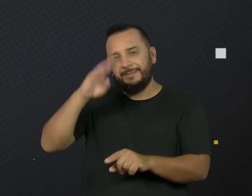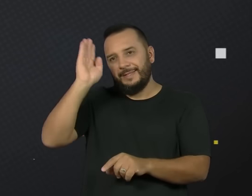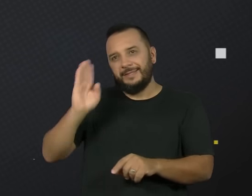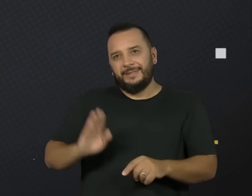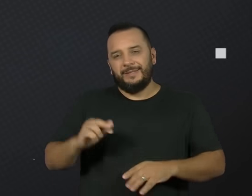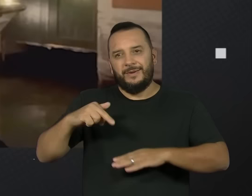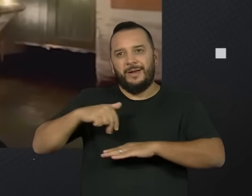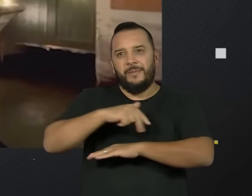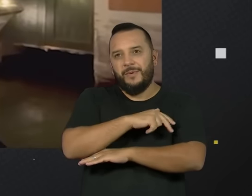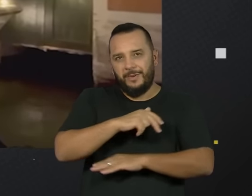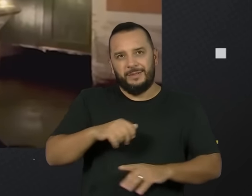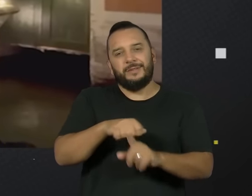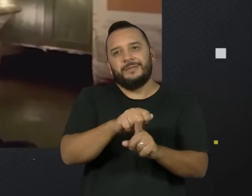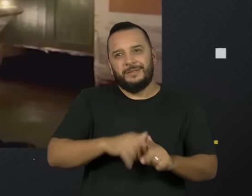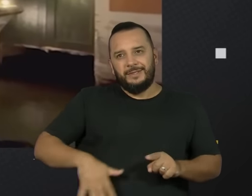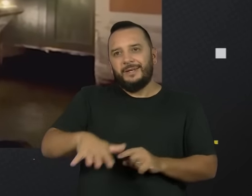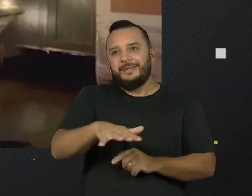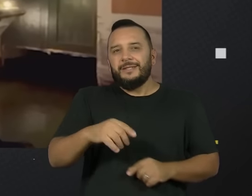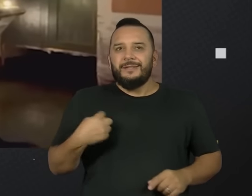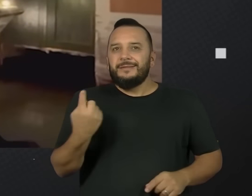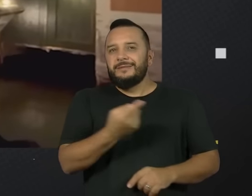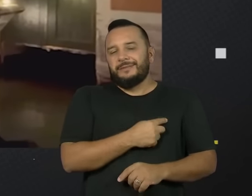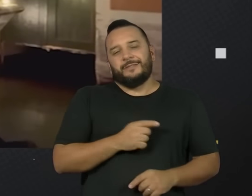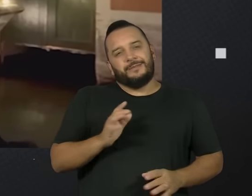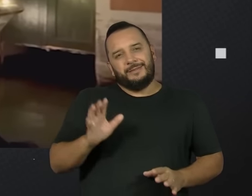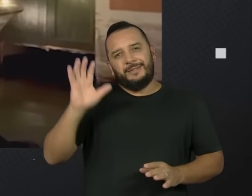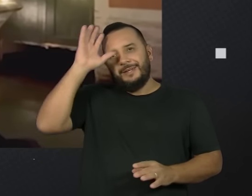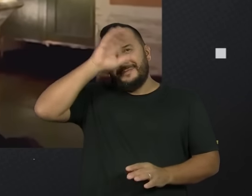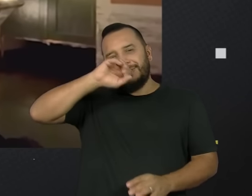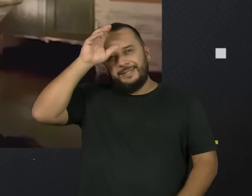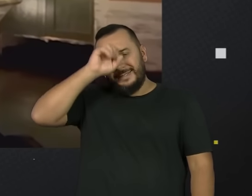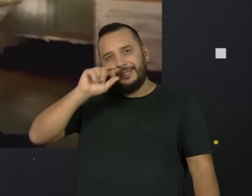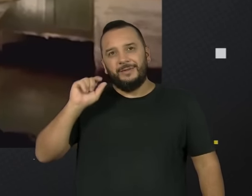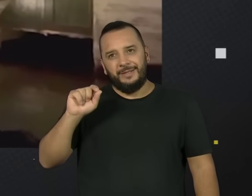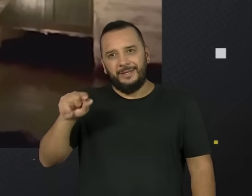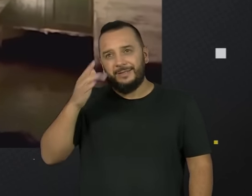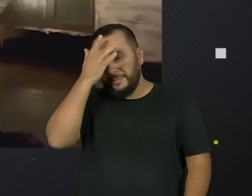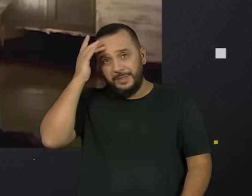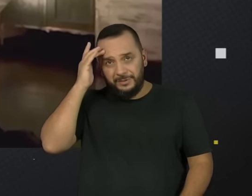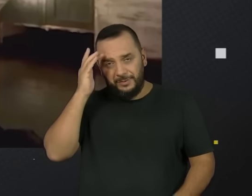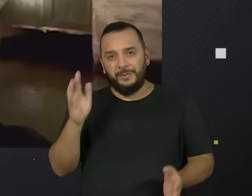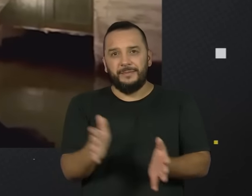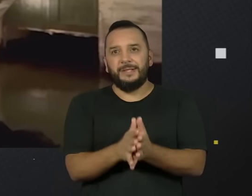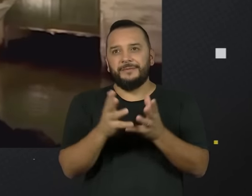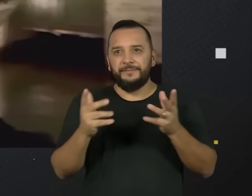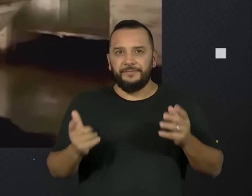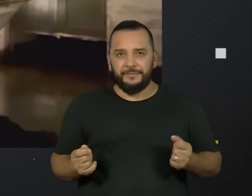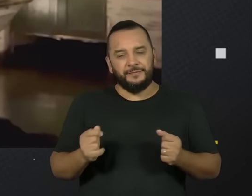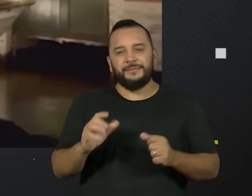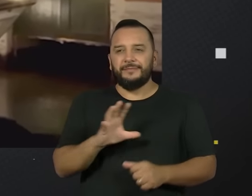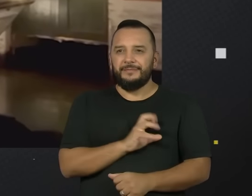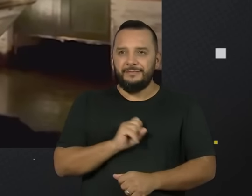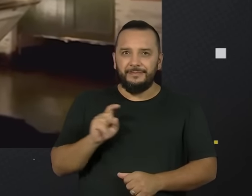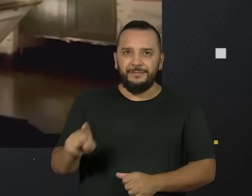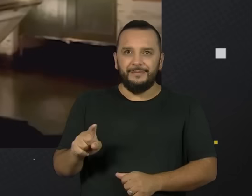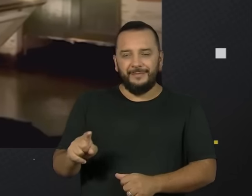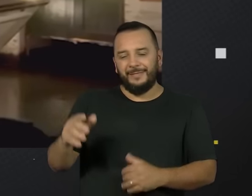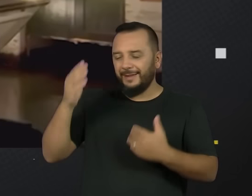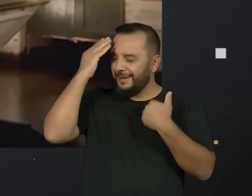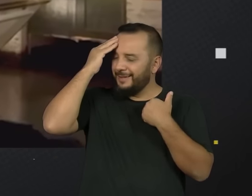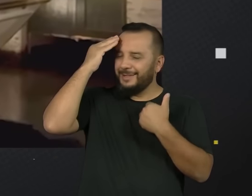no mundo a gente deve isso a essa pessoa maravilhosa. Costanza, ti amo tanto, grazie